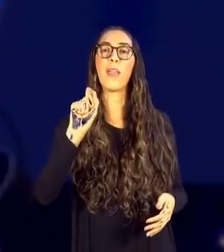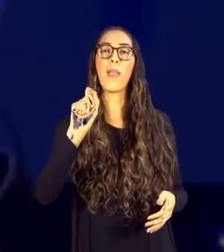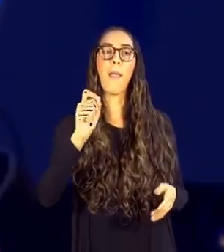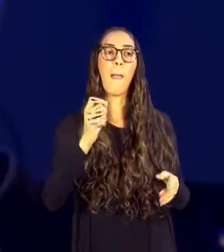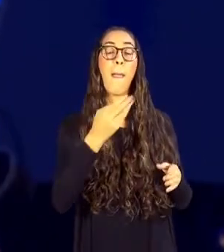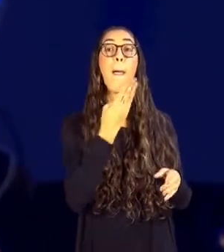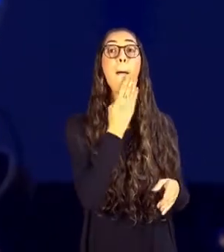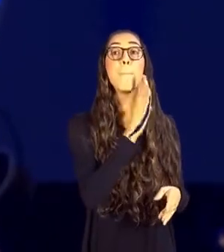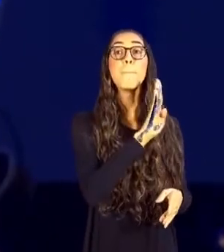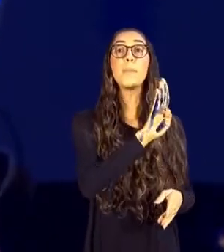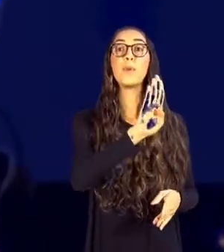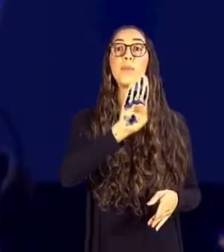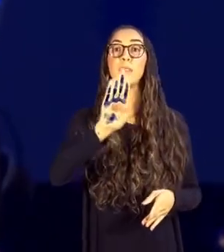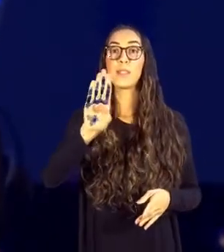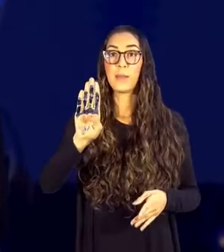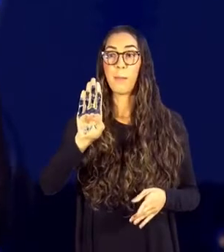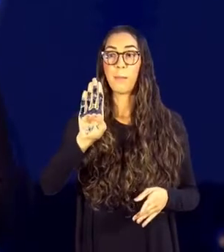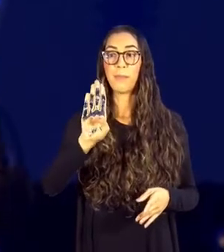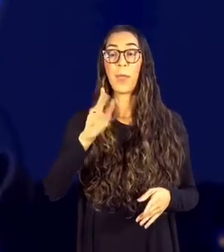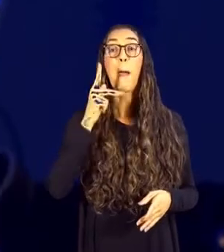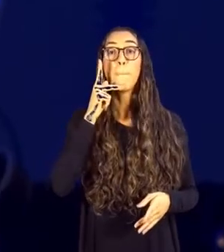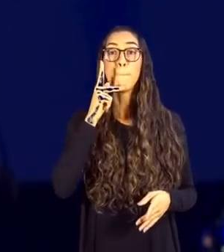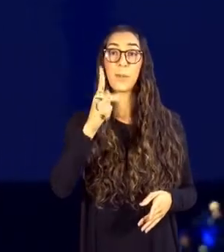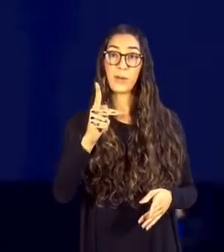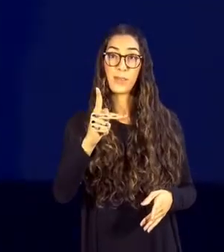Profecias sobre Jesus.